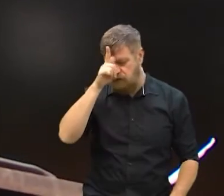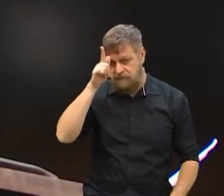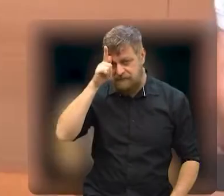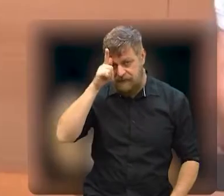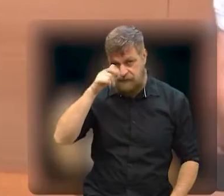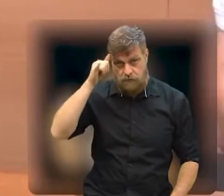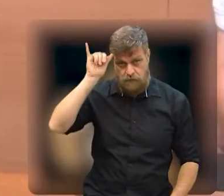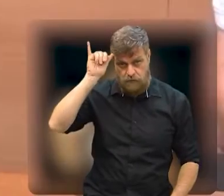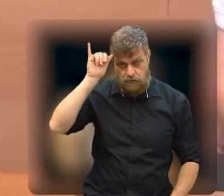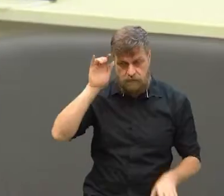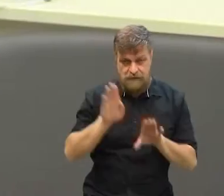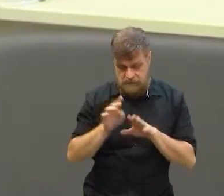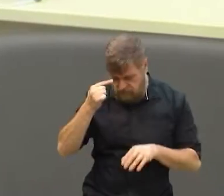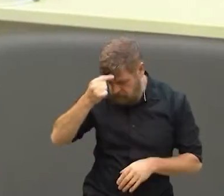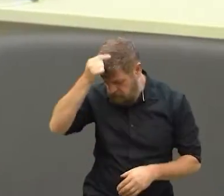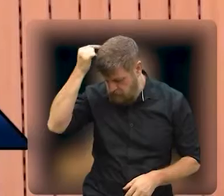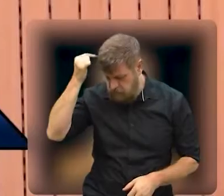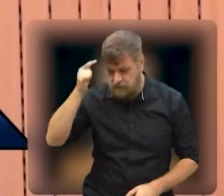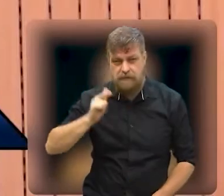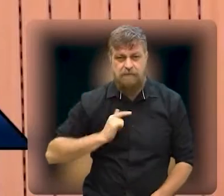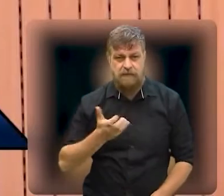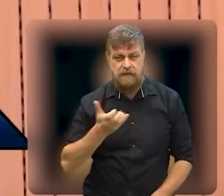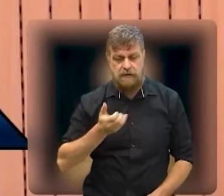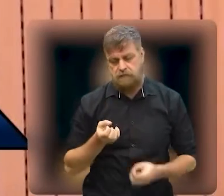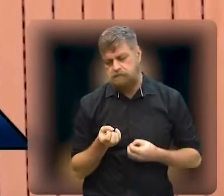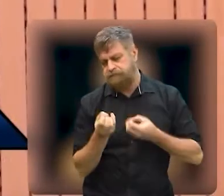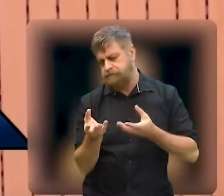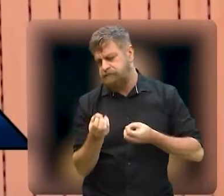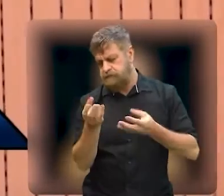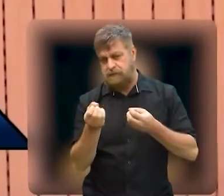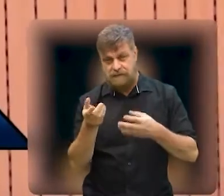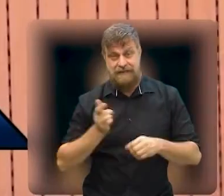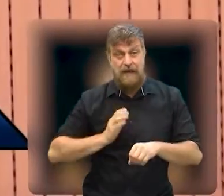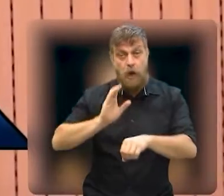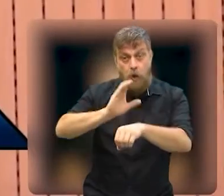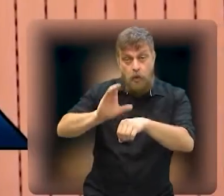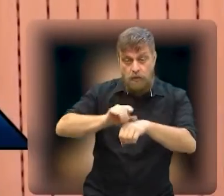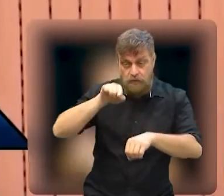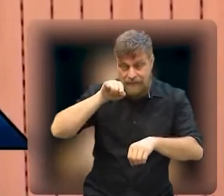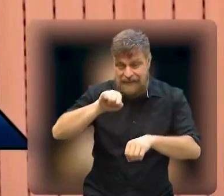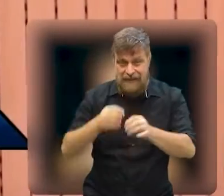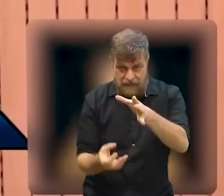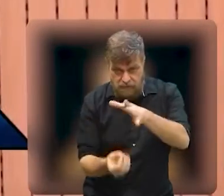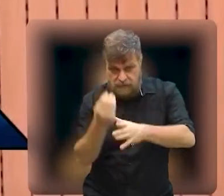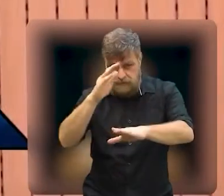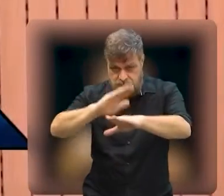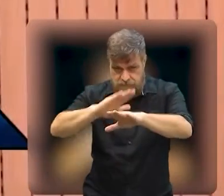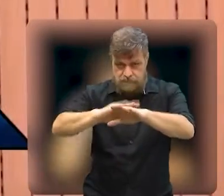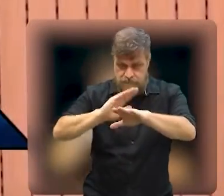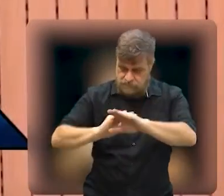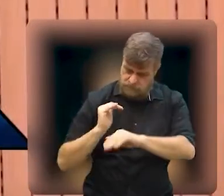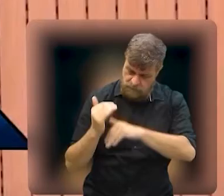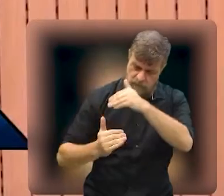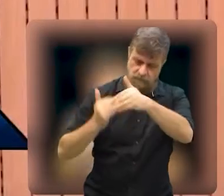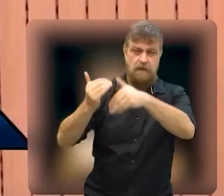Gustavo Peta, Paulo Búfalo e Paulo Gaspar. Destaco muita coisa, assim, os cursos que são ali ministrados, os cursos que